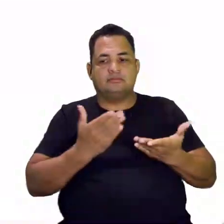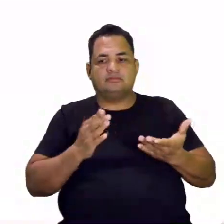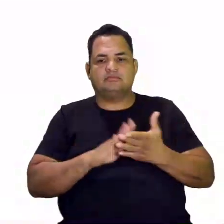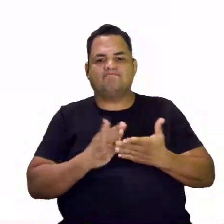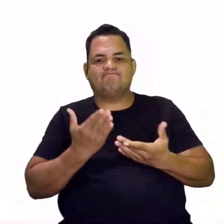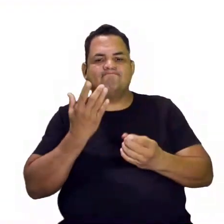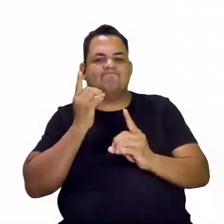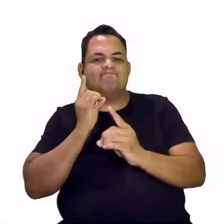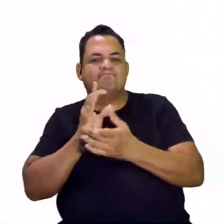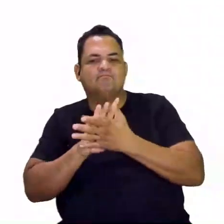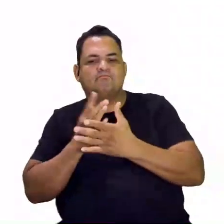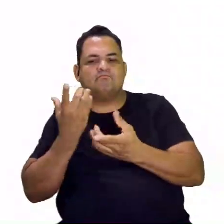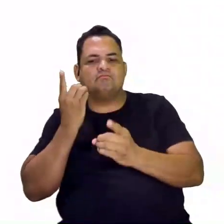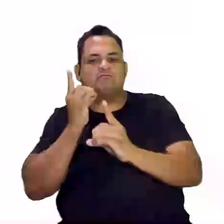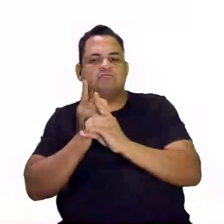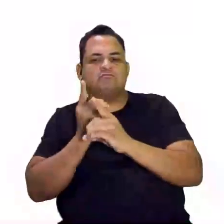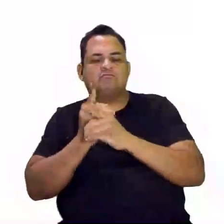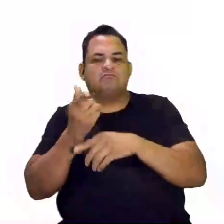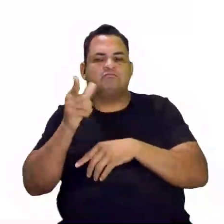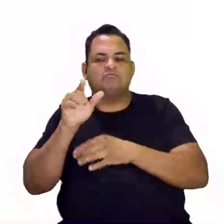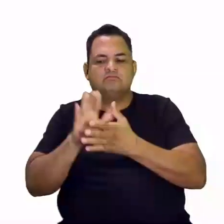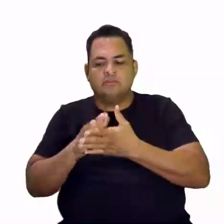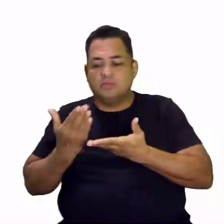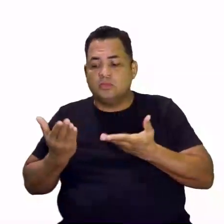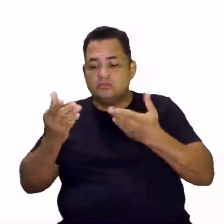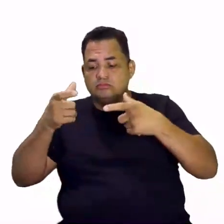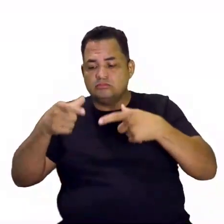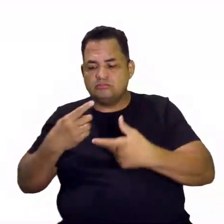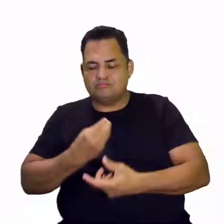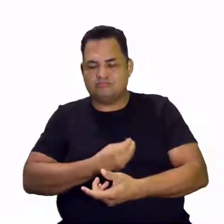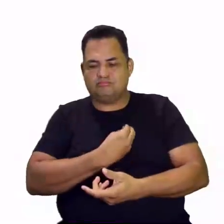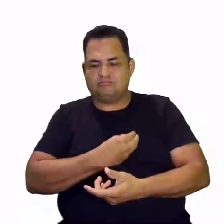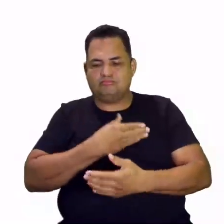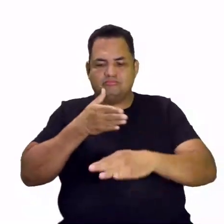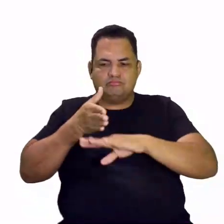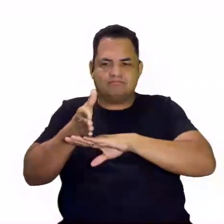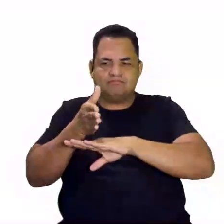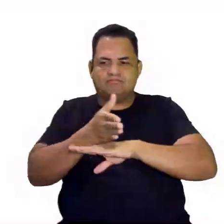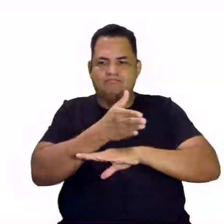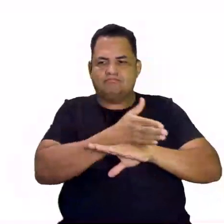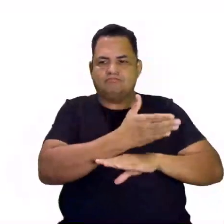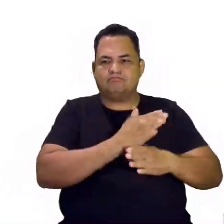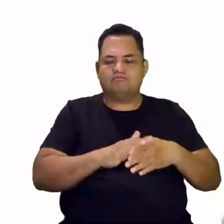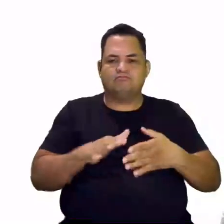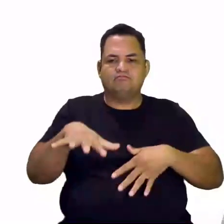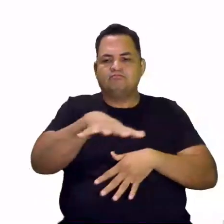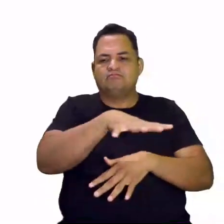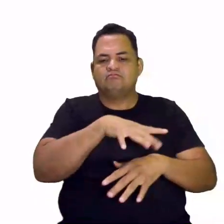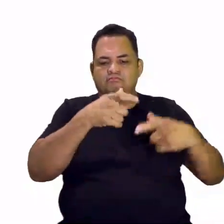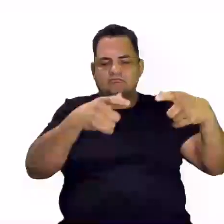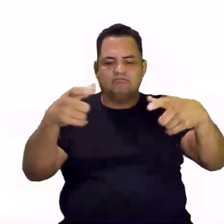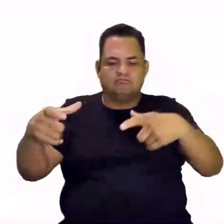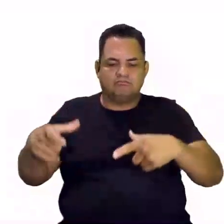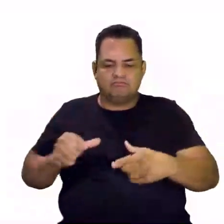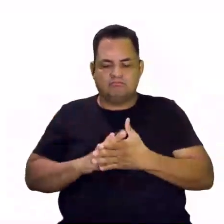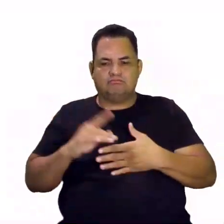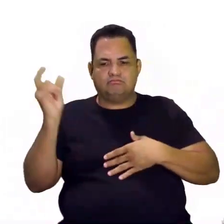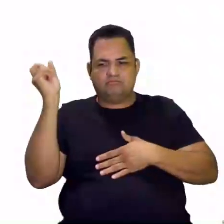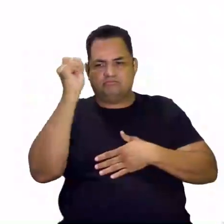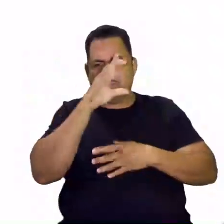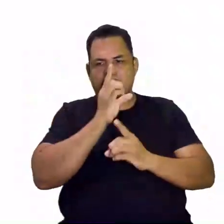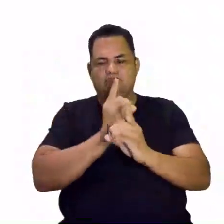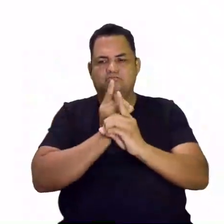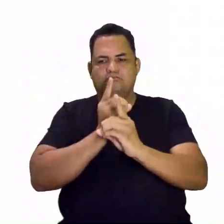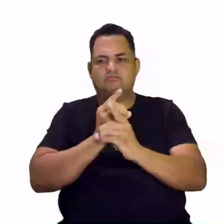chegar até onde esses organismos estão presentes, o acesso a esses ambientes tão difíceis,